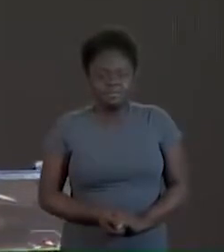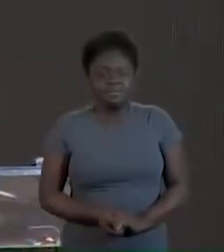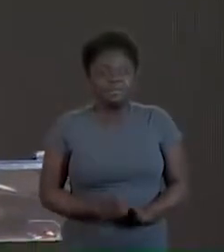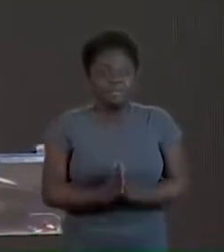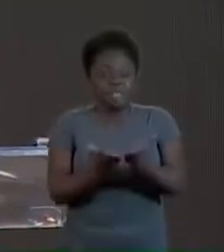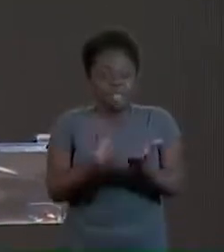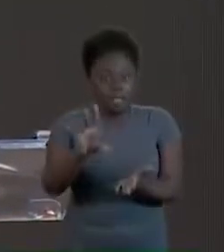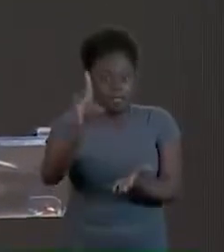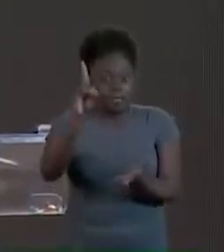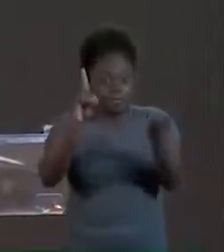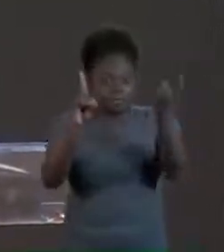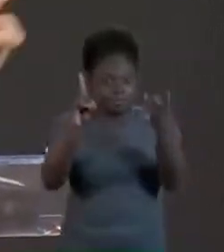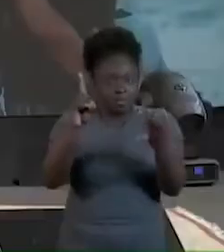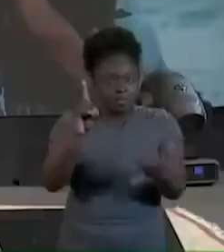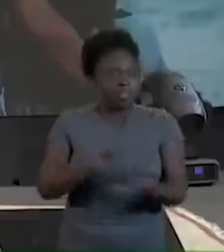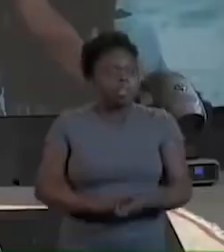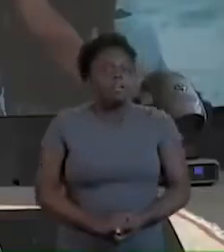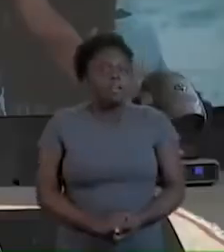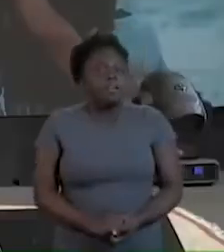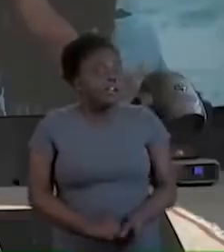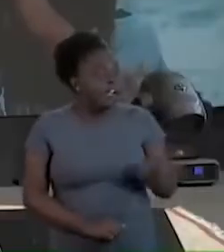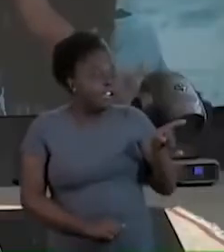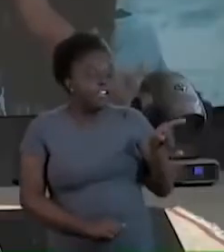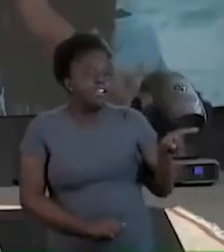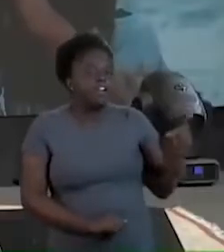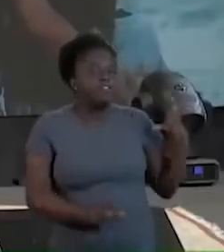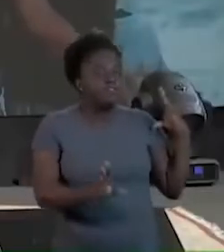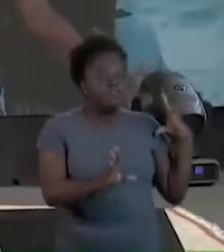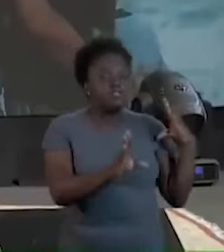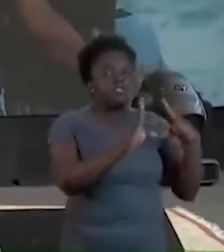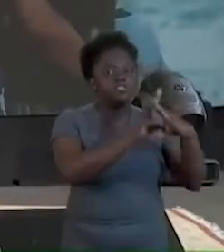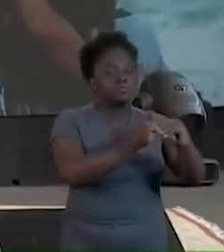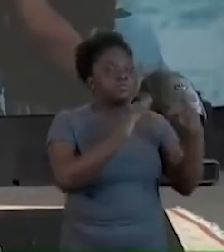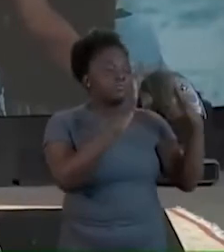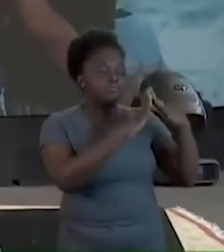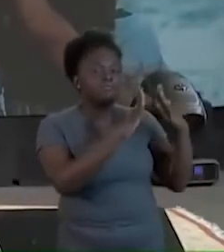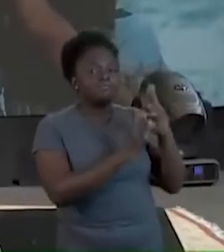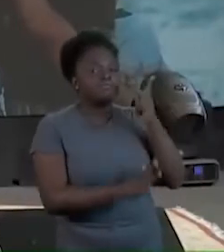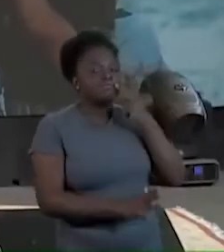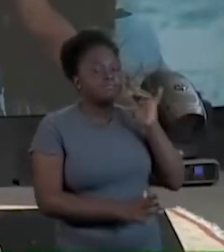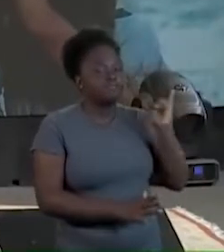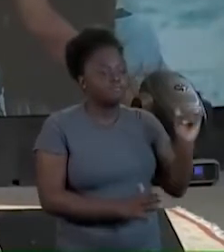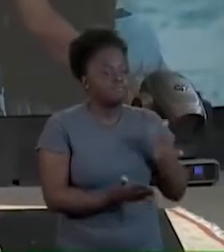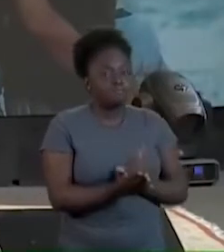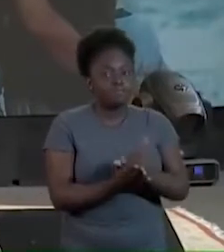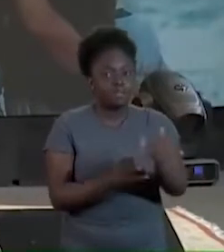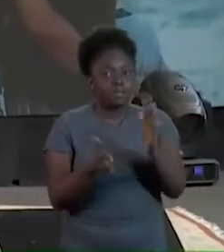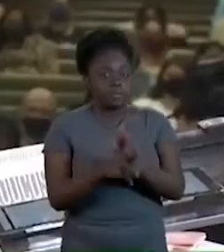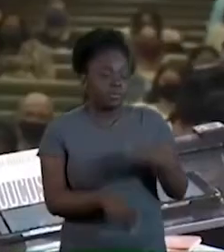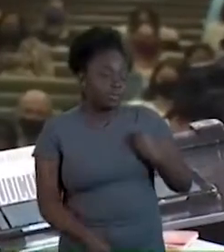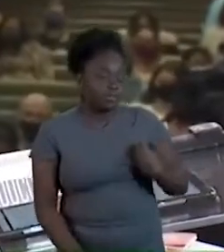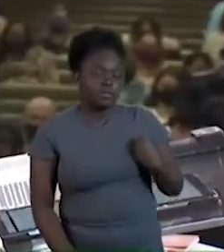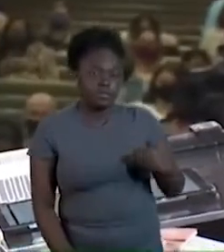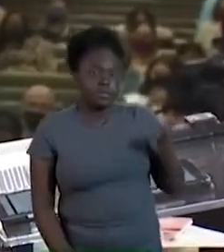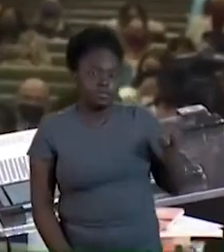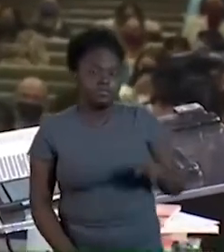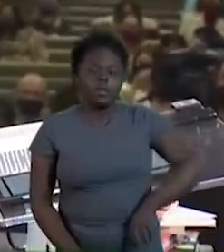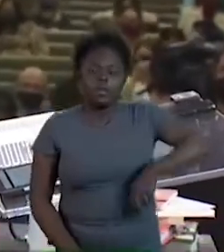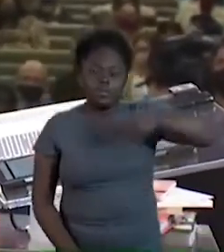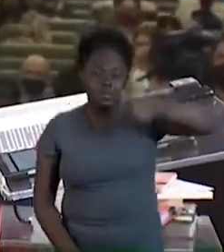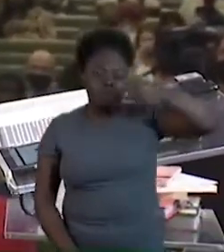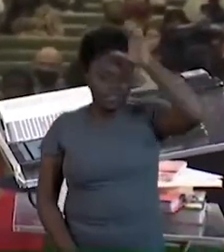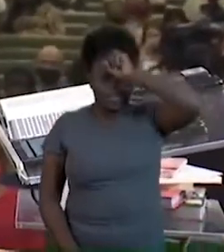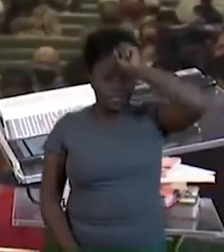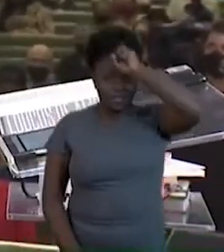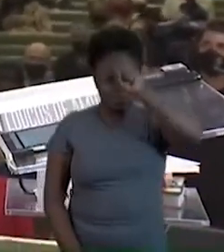A Bíblia diz que ele fugiu da casa do seu pai para começar a sua própria história. Primeira coisa que a gente aprende